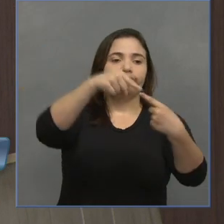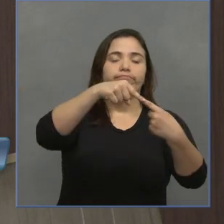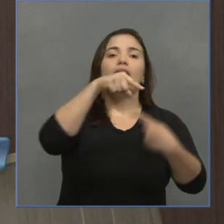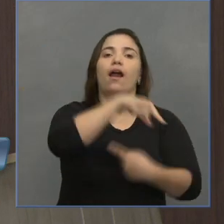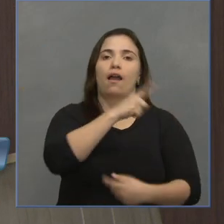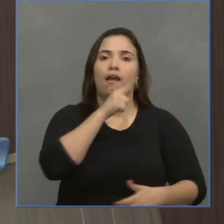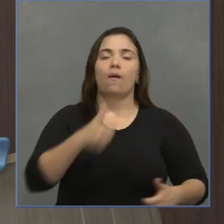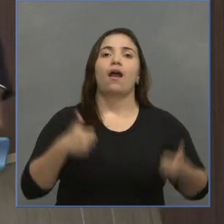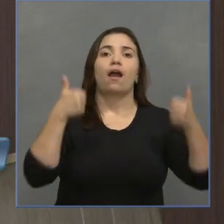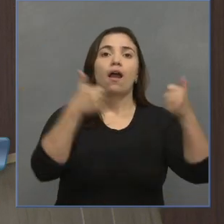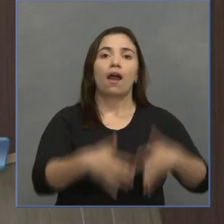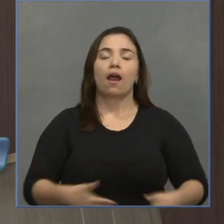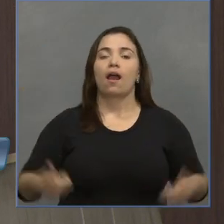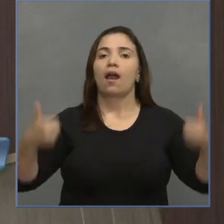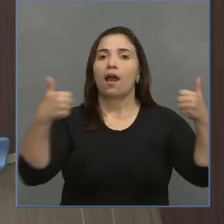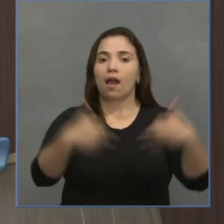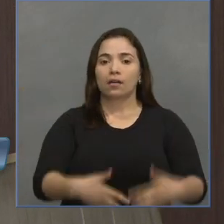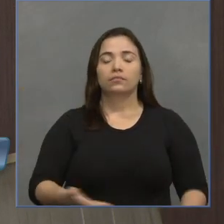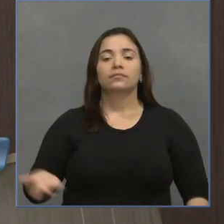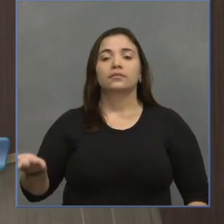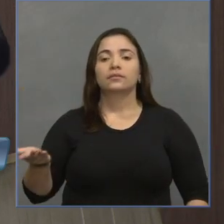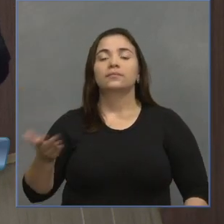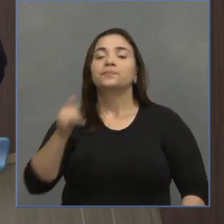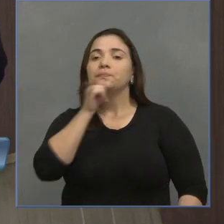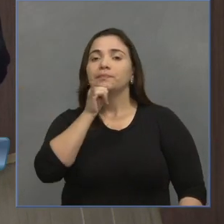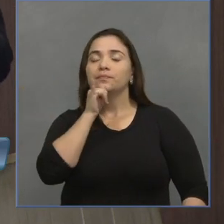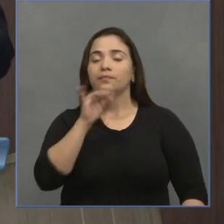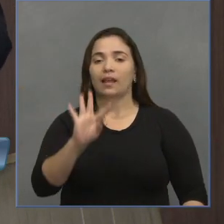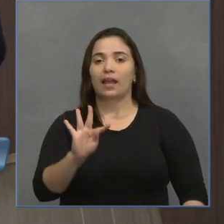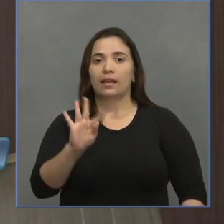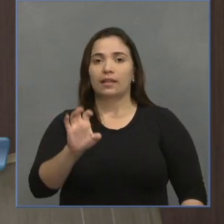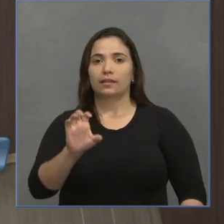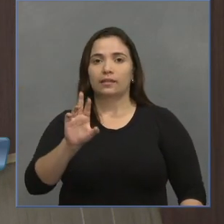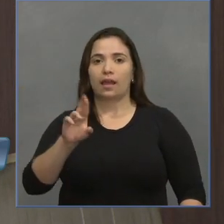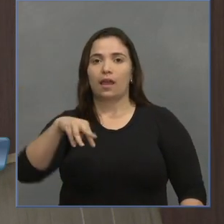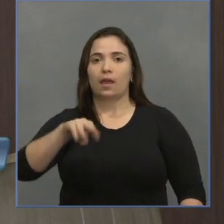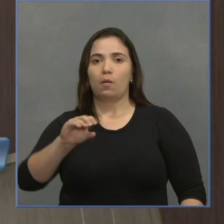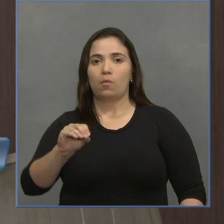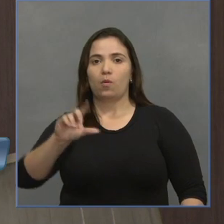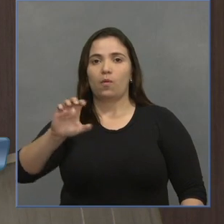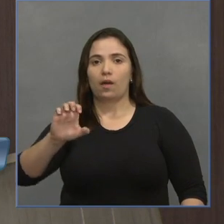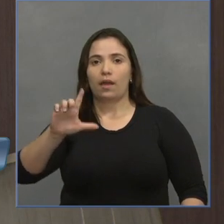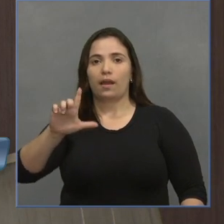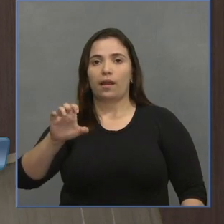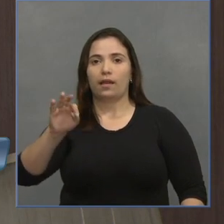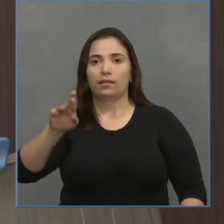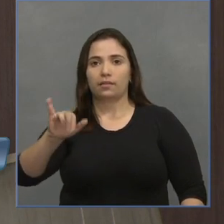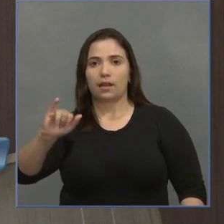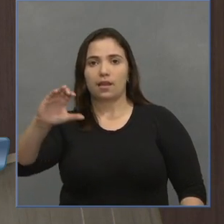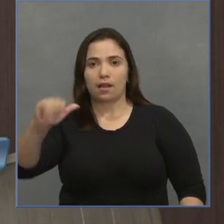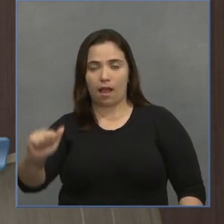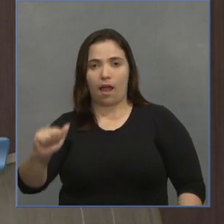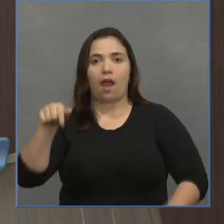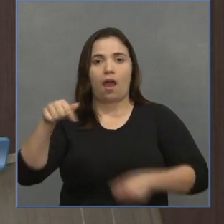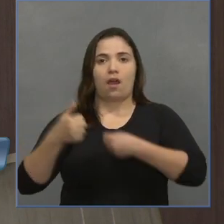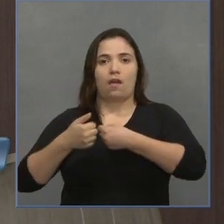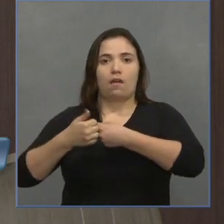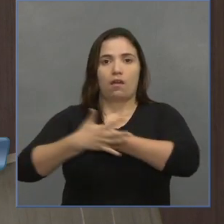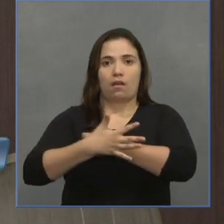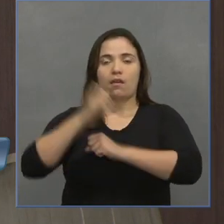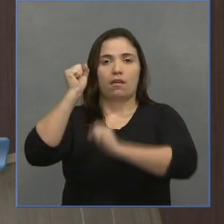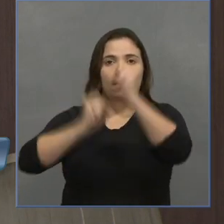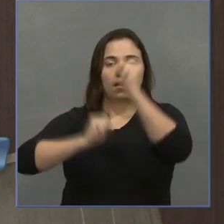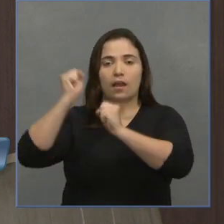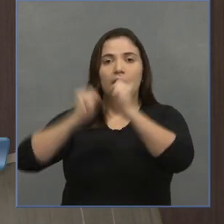muita água. O que é uma termoelétrica, a grosso modo? Uma grande chaleira. Você esquenta a água em